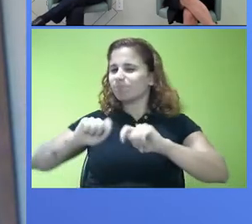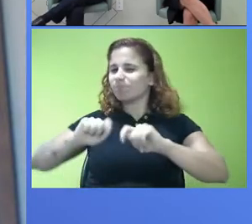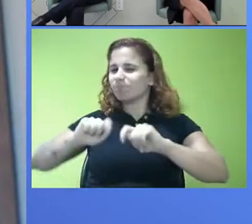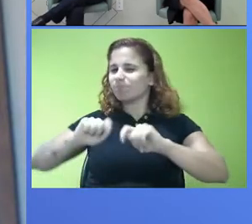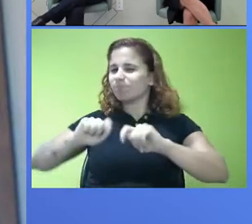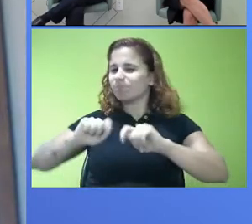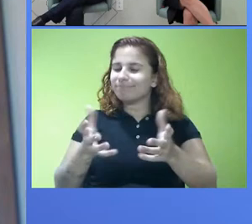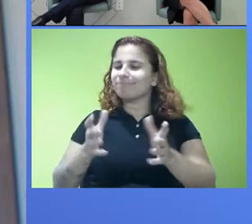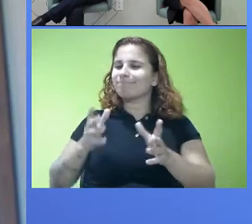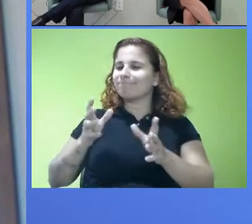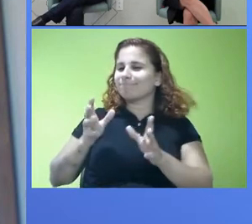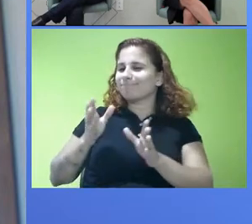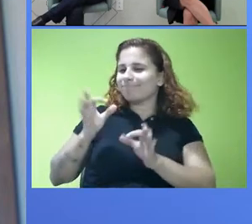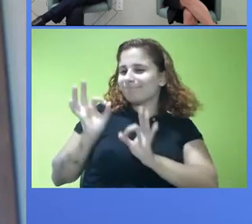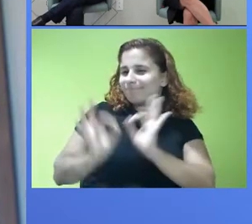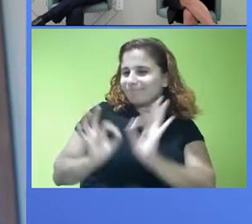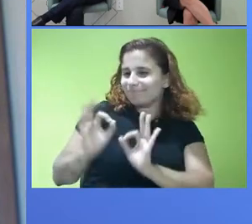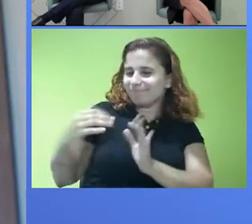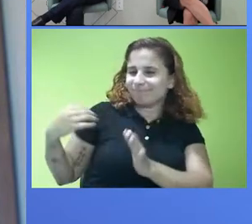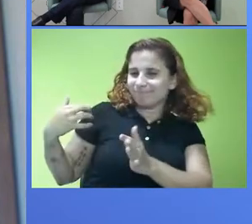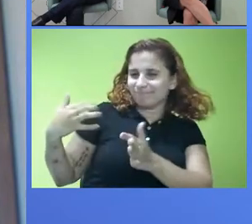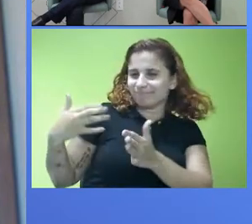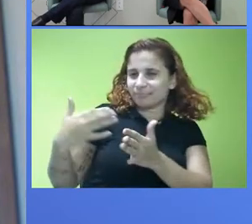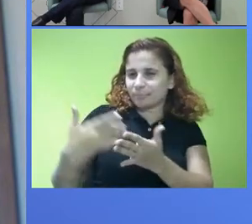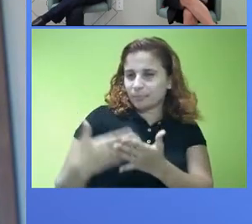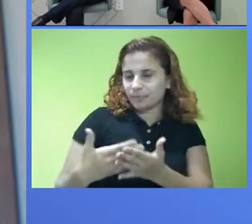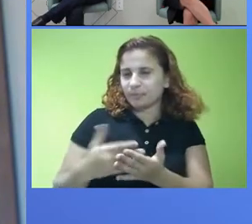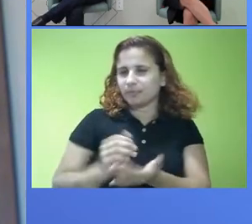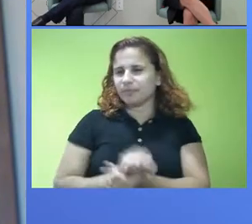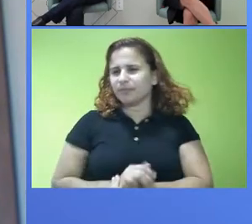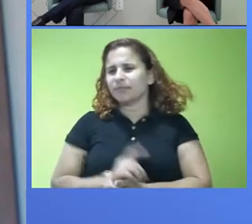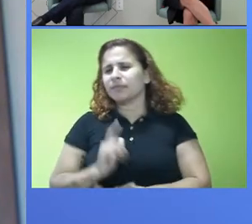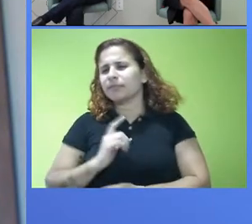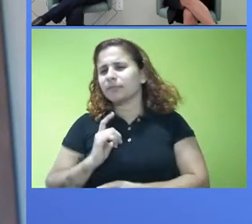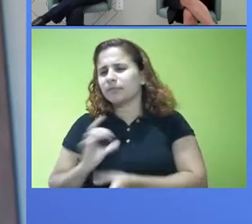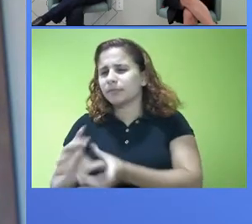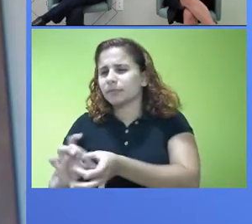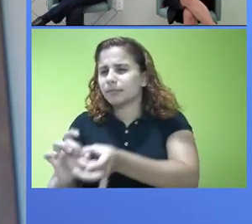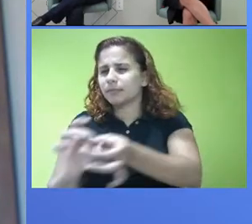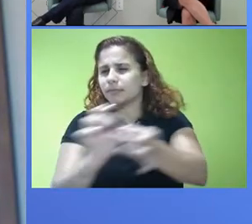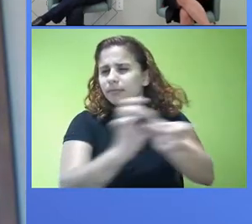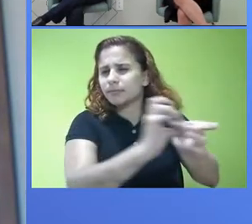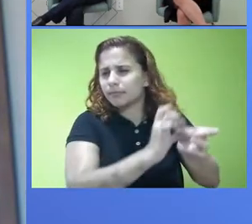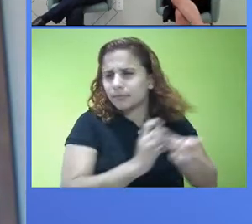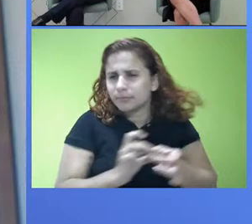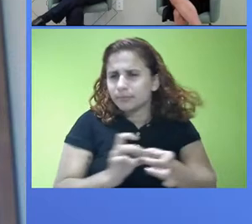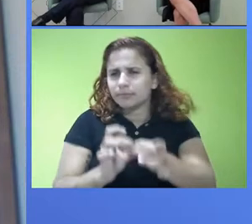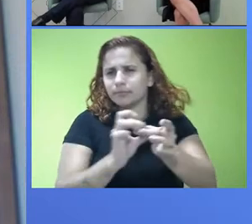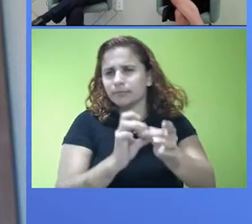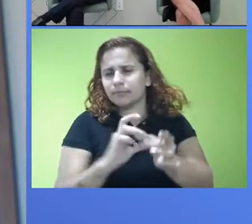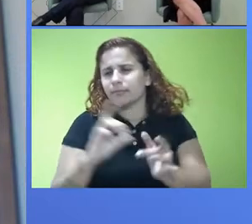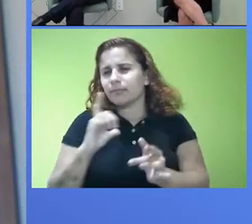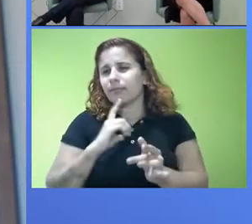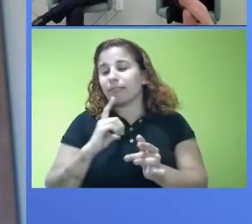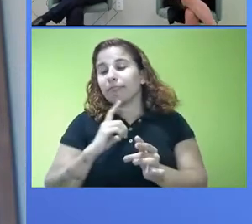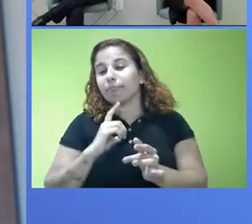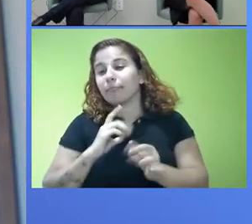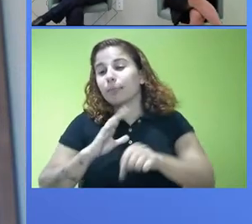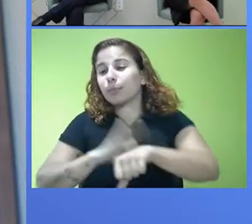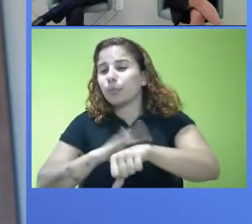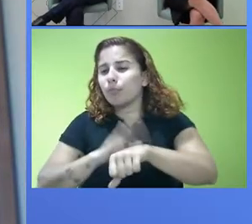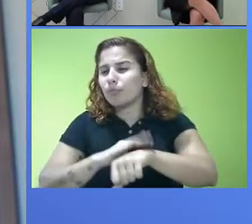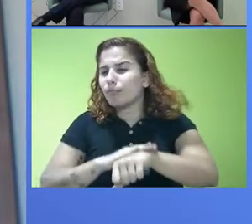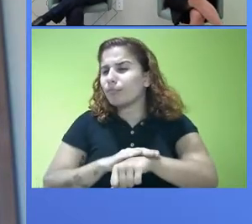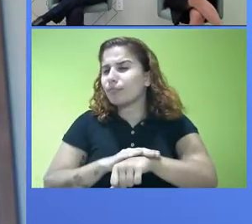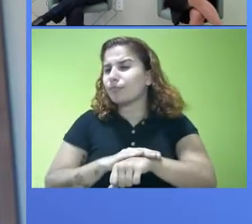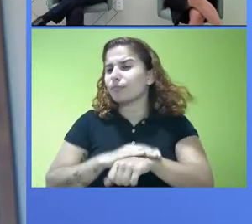aguardando essa conjunção de fatores e talvez o cenário ideal, se a gente fizer uma discussão